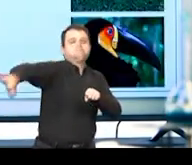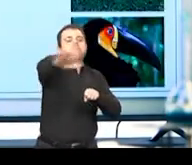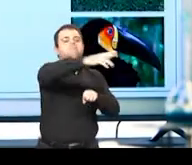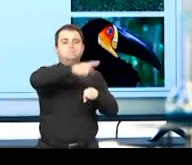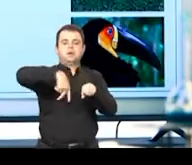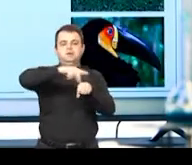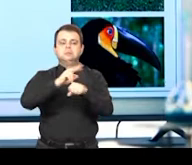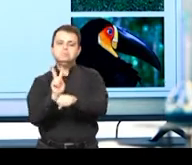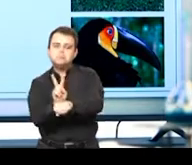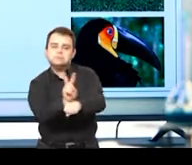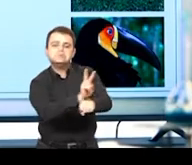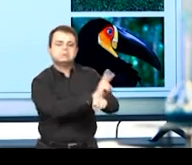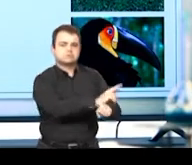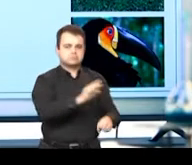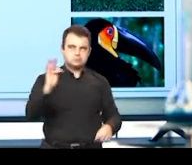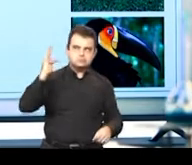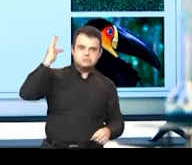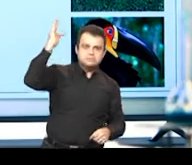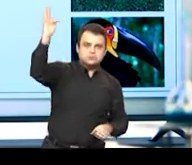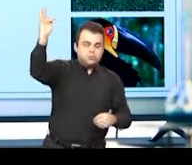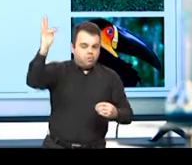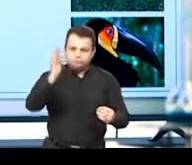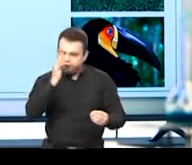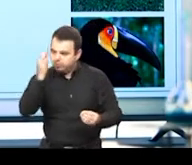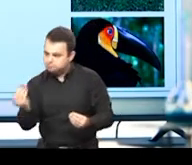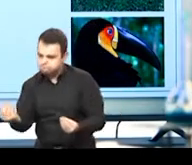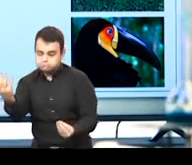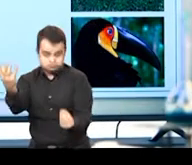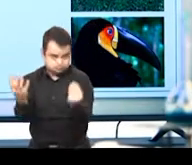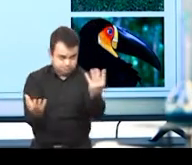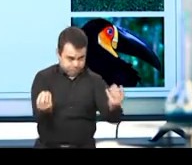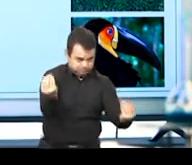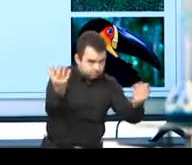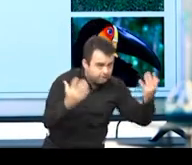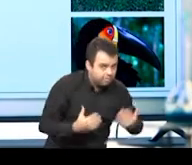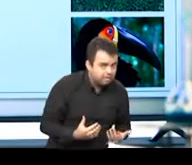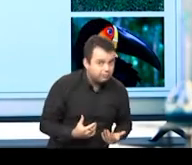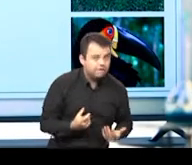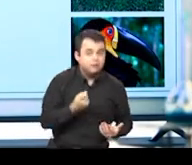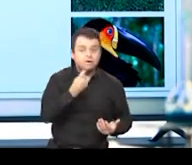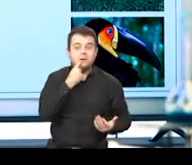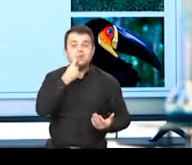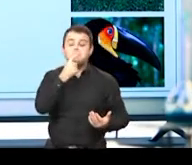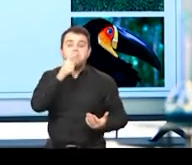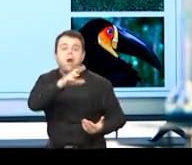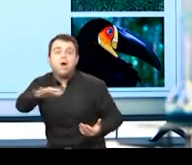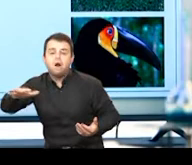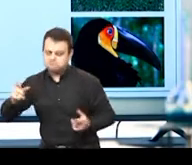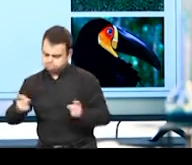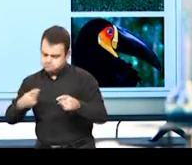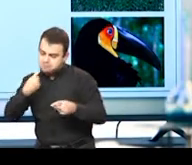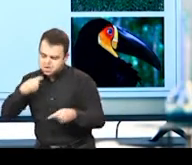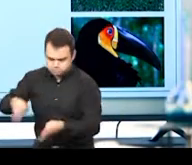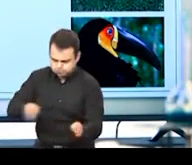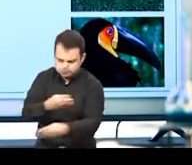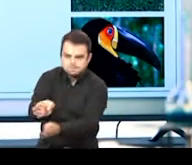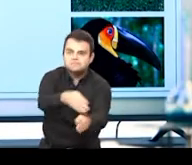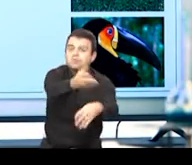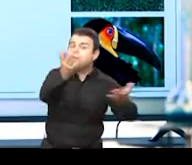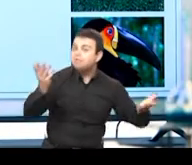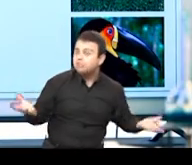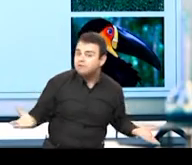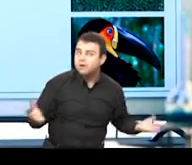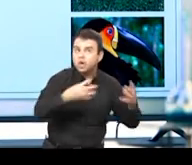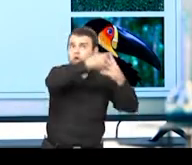país. Será que no futuro haverá flores? Será que os peixes vão estar no mar? Será que os arco-íris